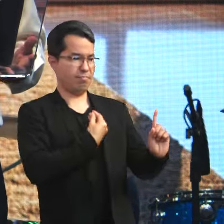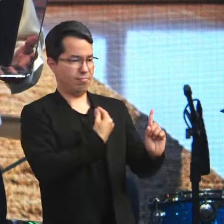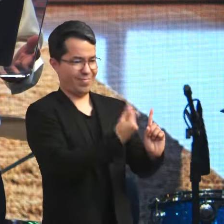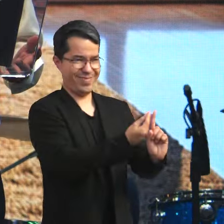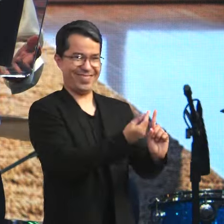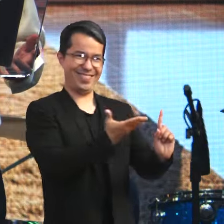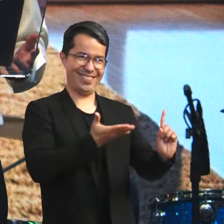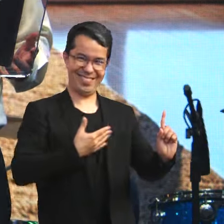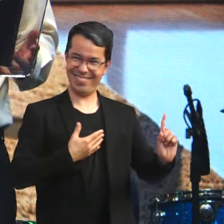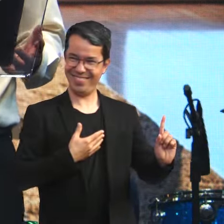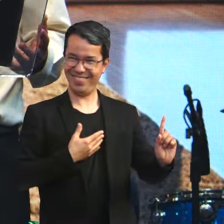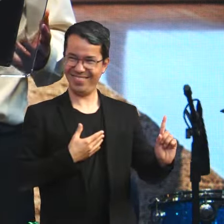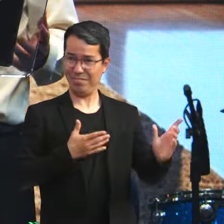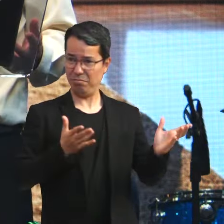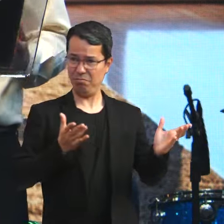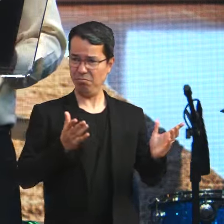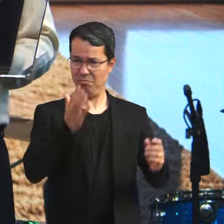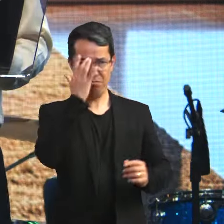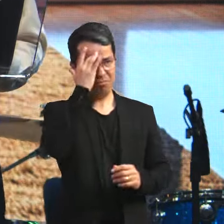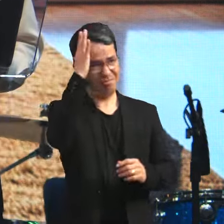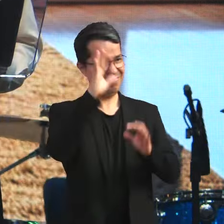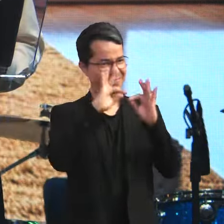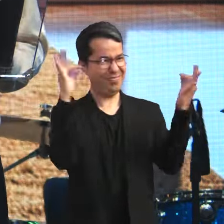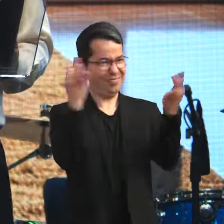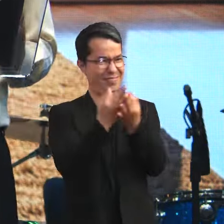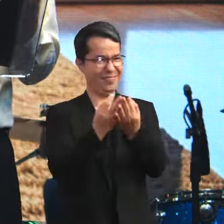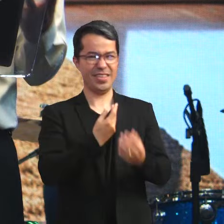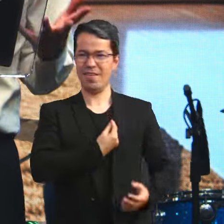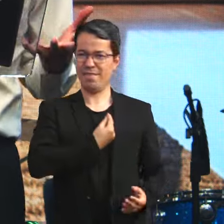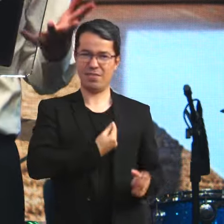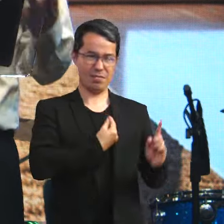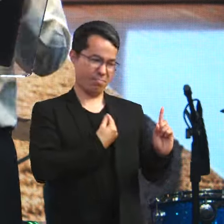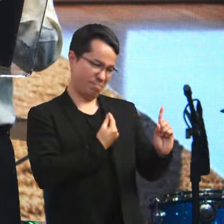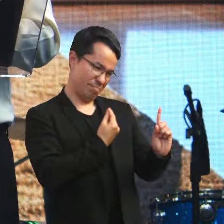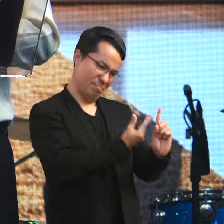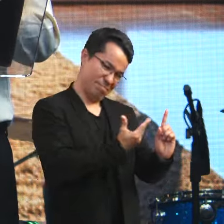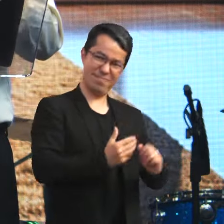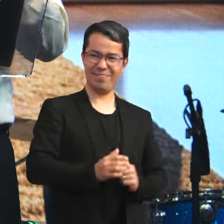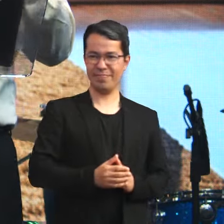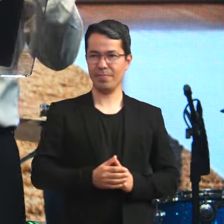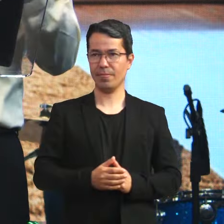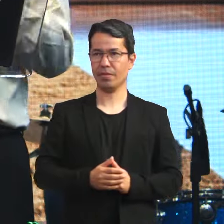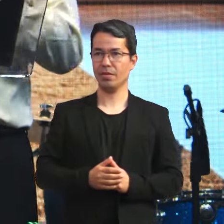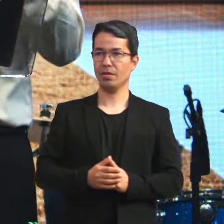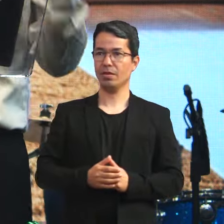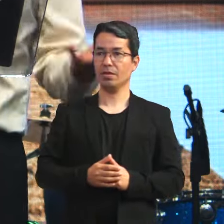família estamos dispostos sacrificar pela famíli Então significa